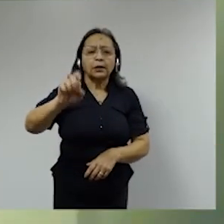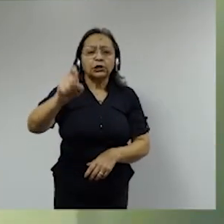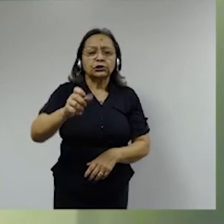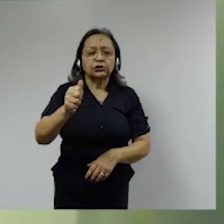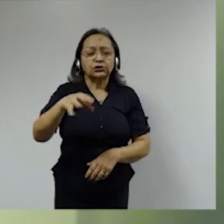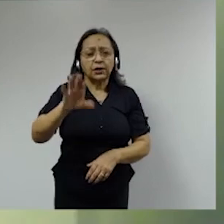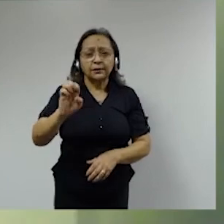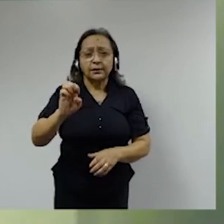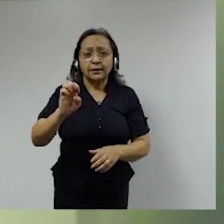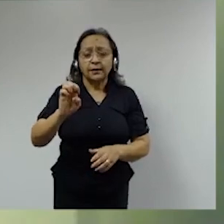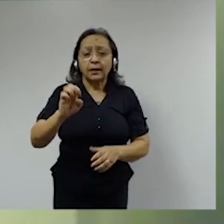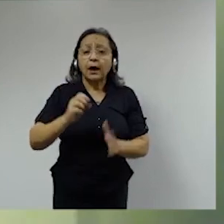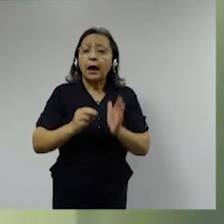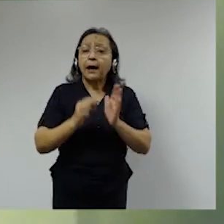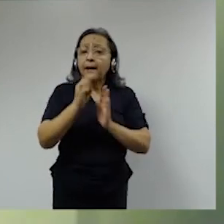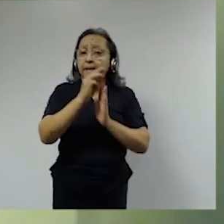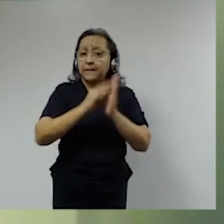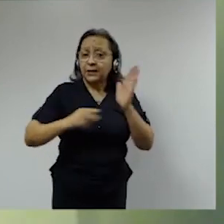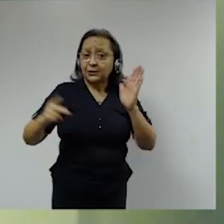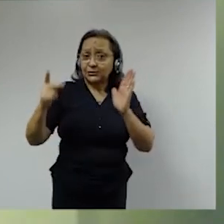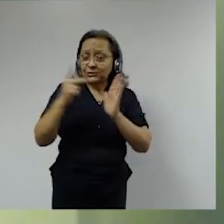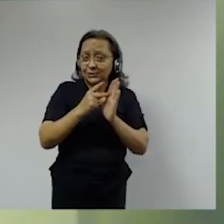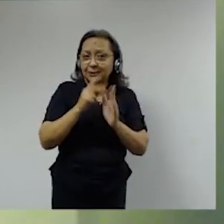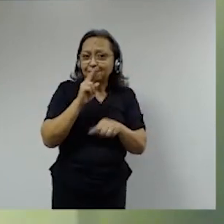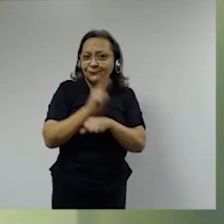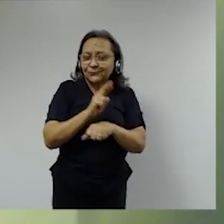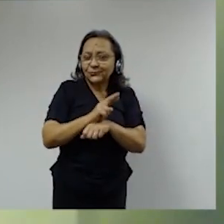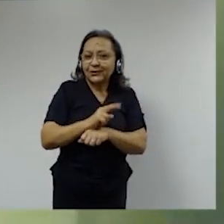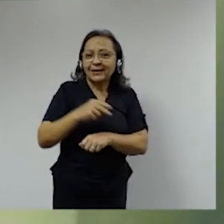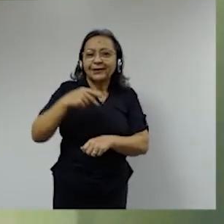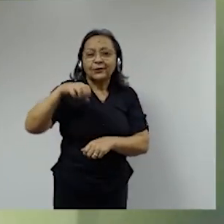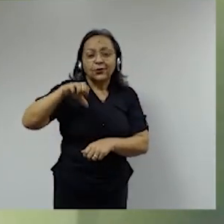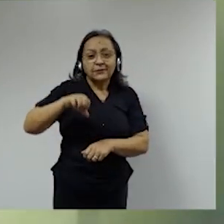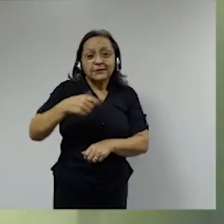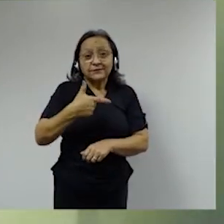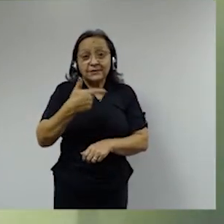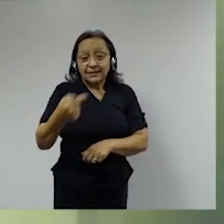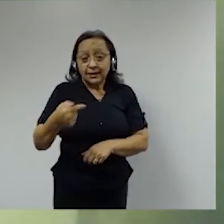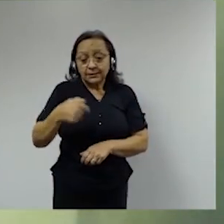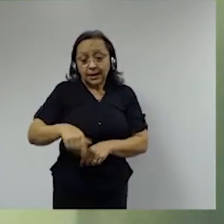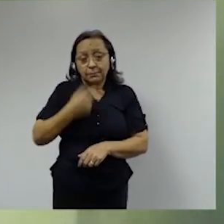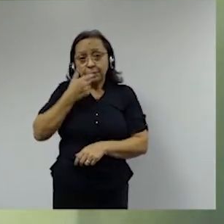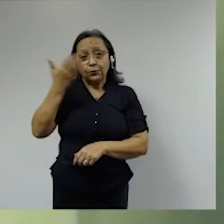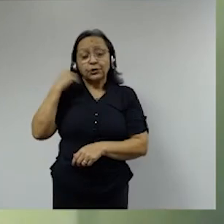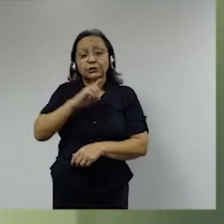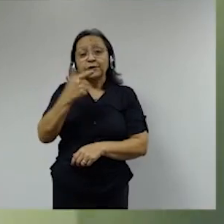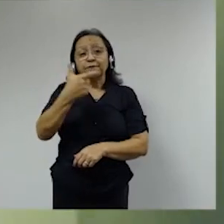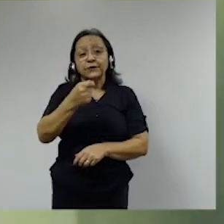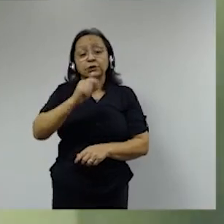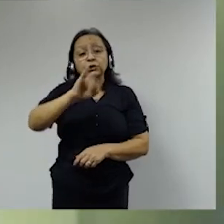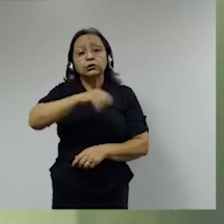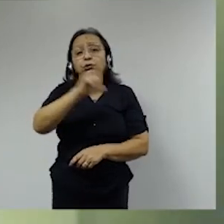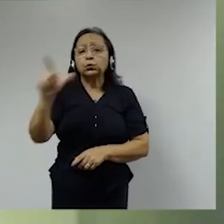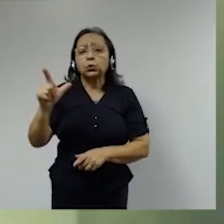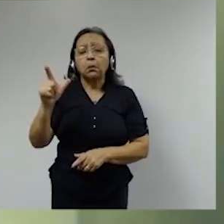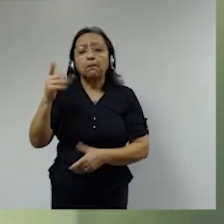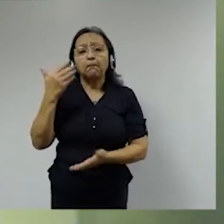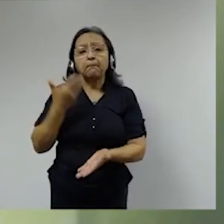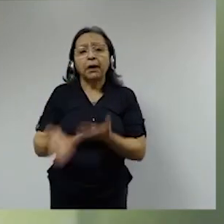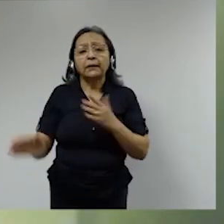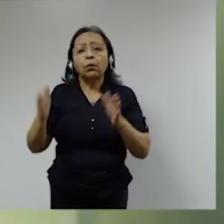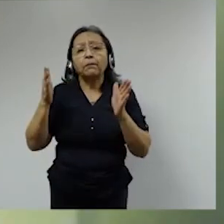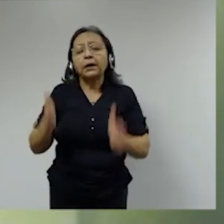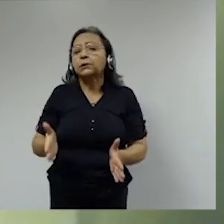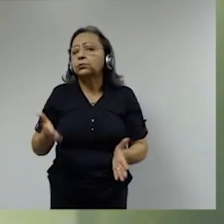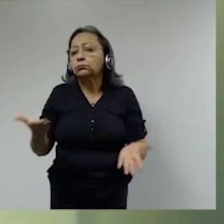a medida provisória 927, agora em 20 de julho. O que muda? Quais são